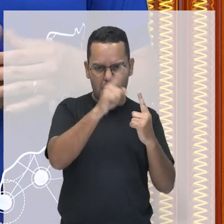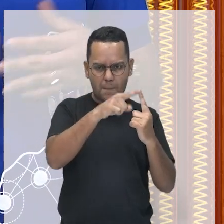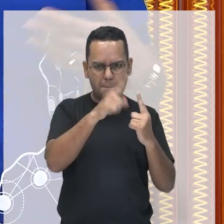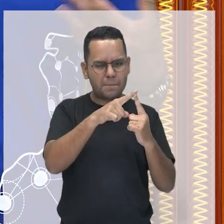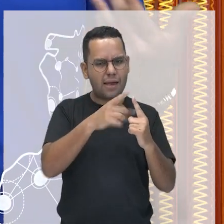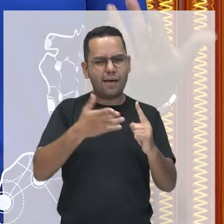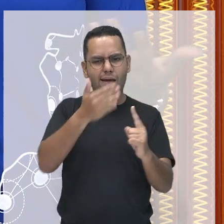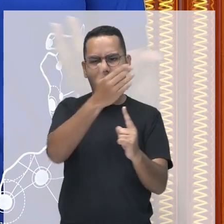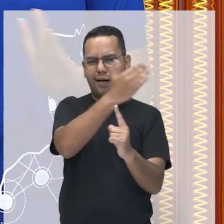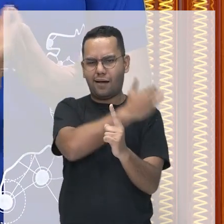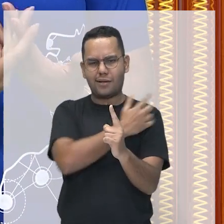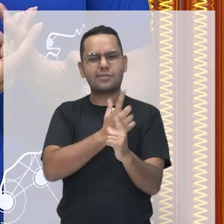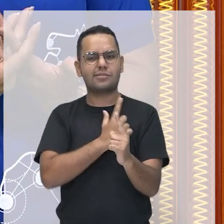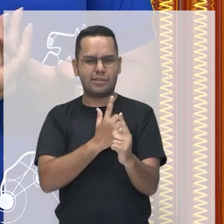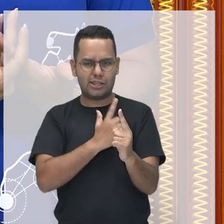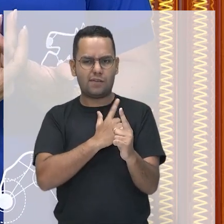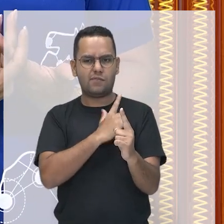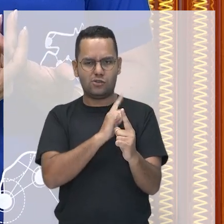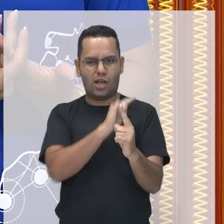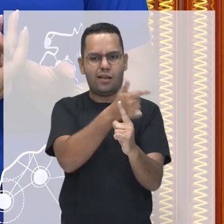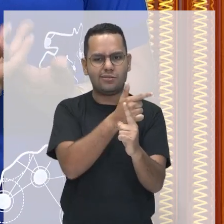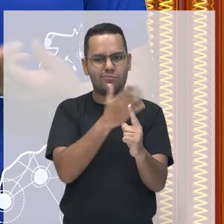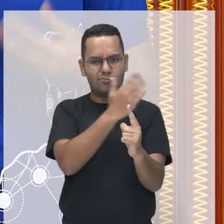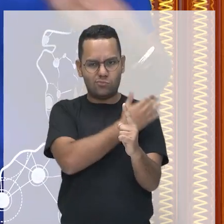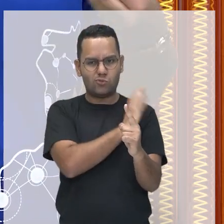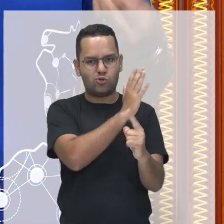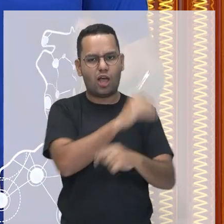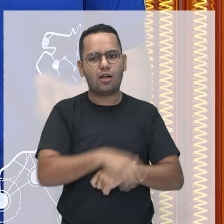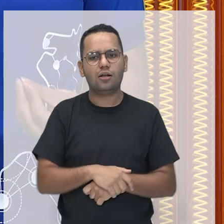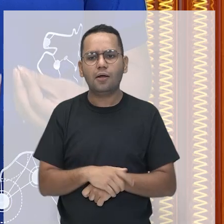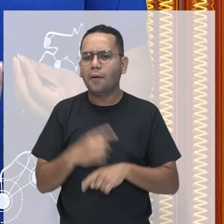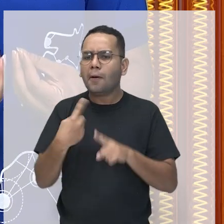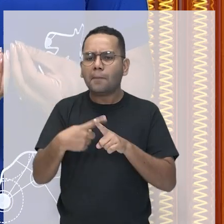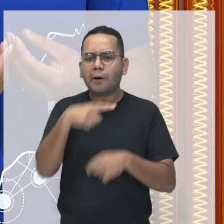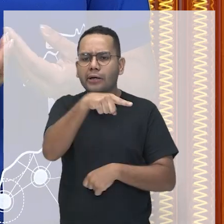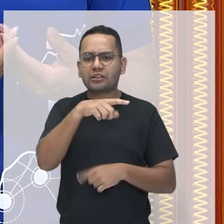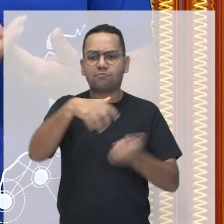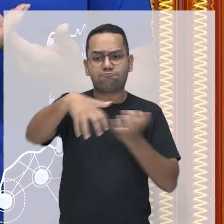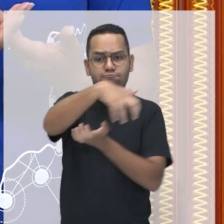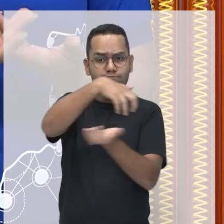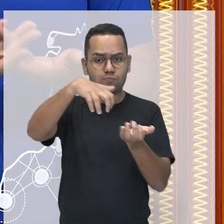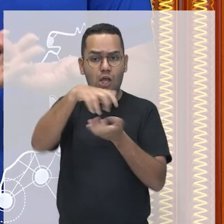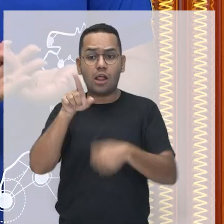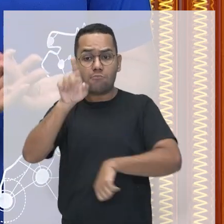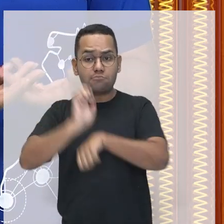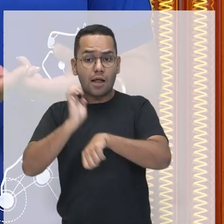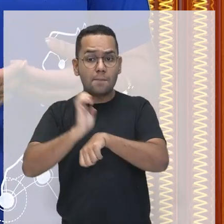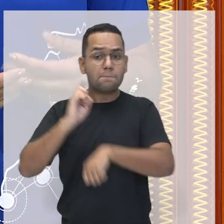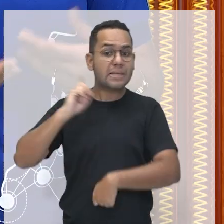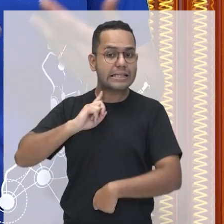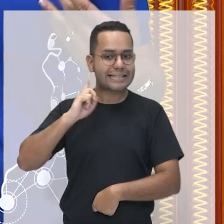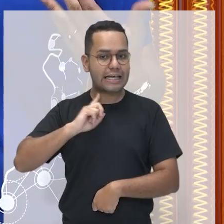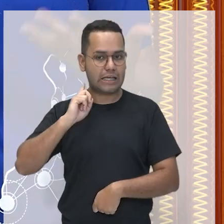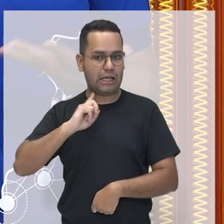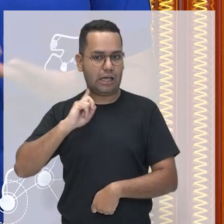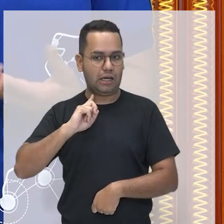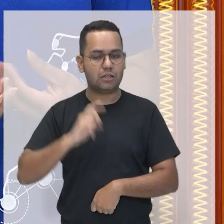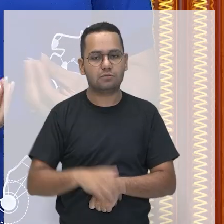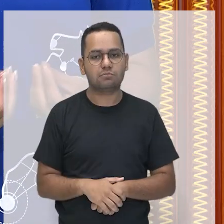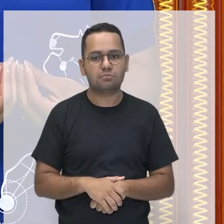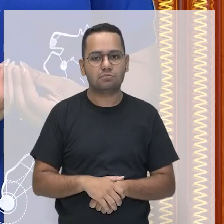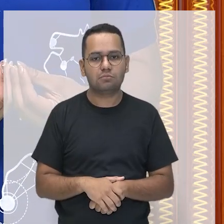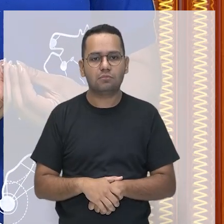colonial, envolvido ali no momento da Conjuração Mineira. Mas era ali o início dessas ideias em que eles